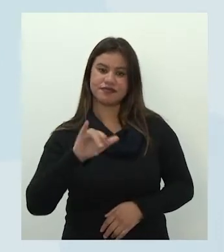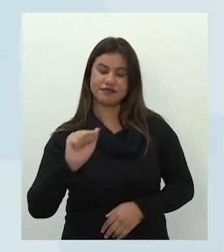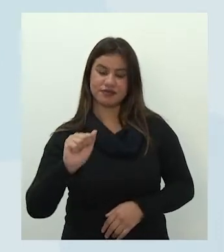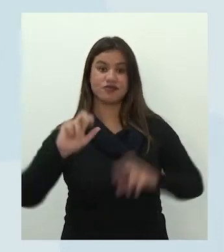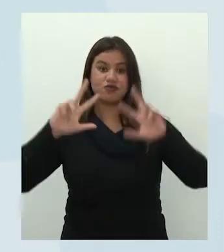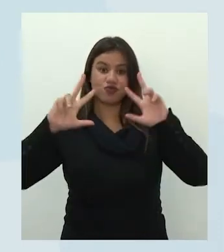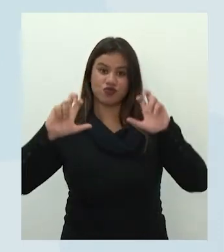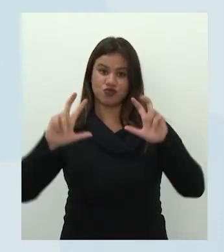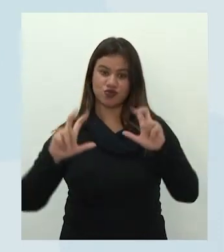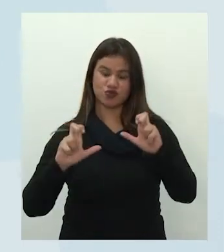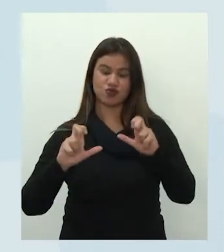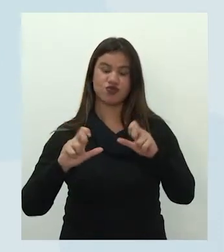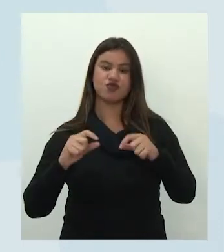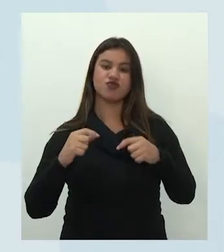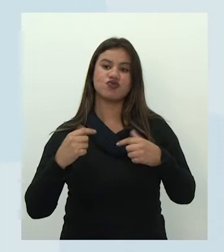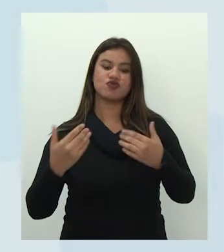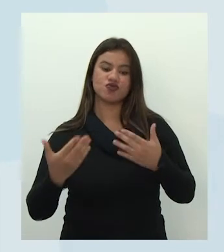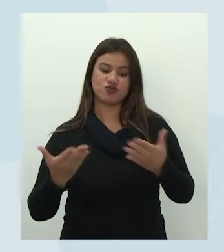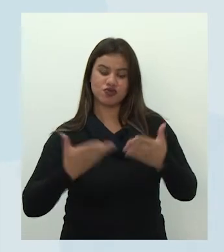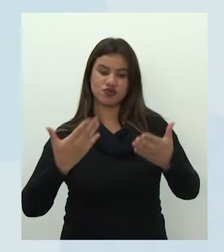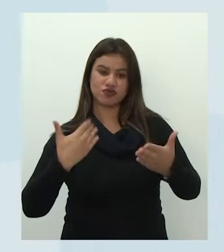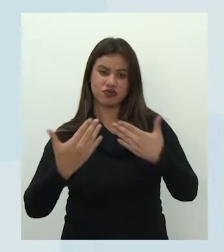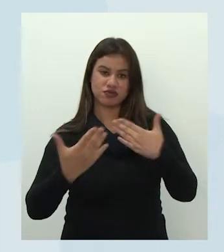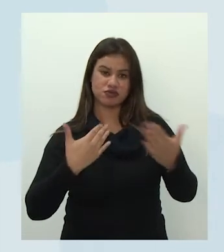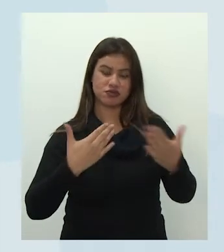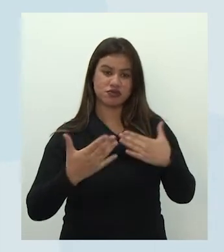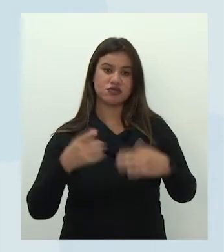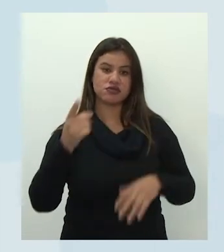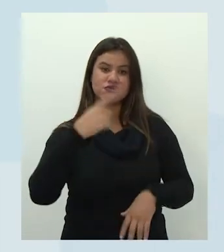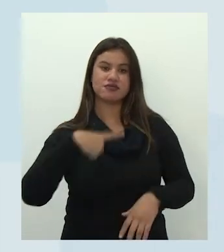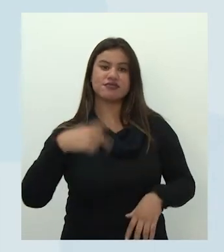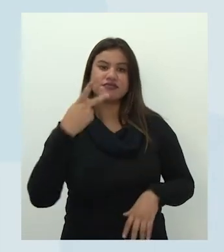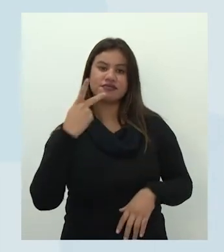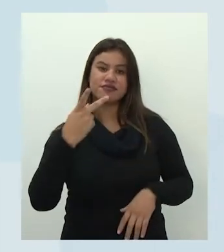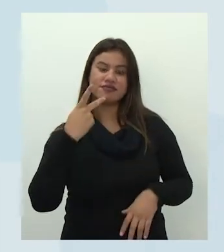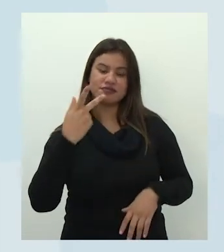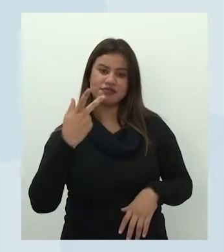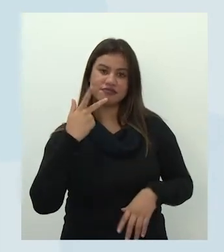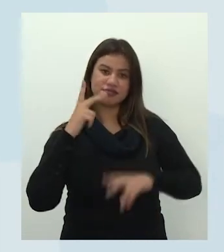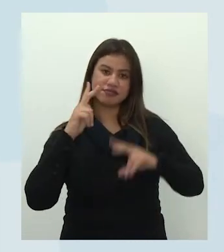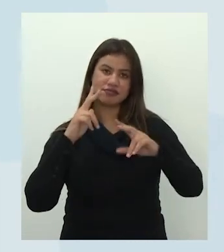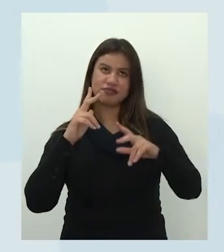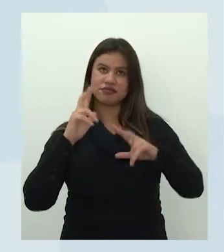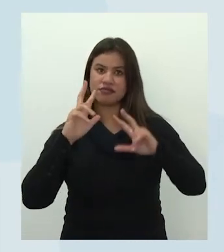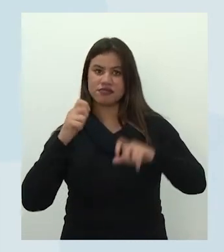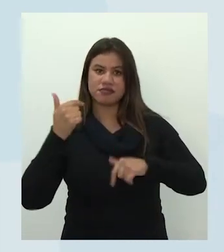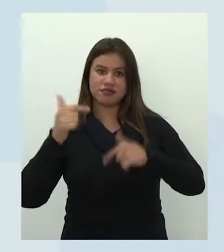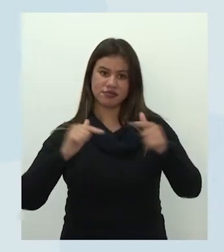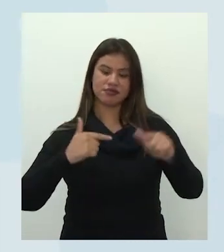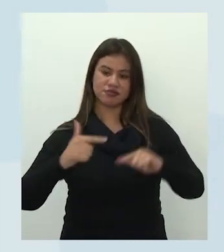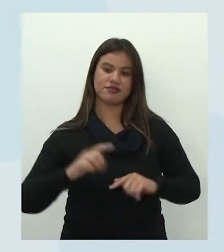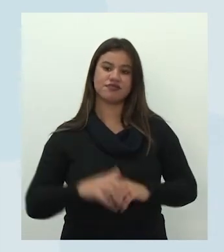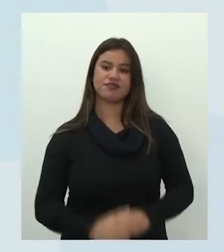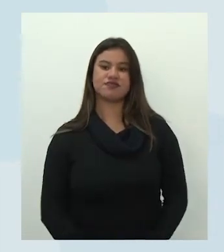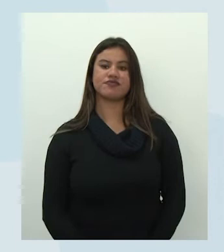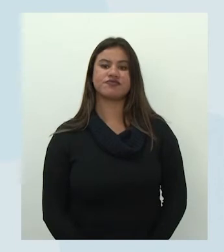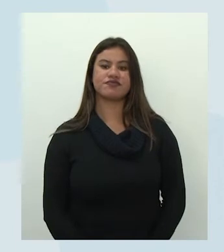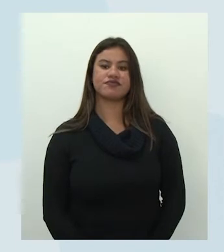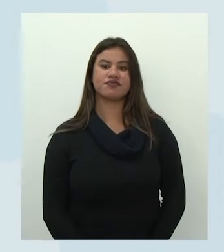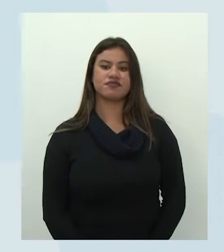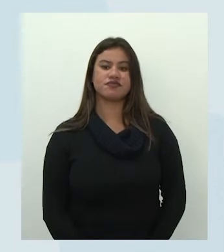a essa conversa que nós vamos ter, mas nós vamos falar um pouquinho de outros assuntos também. A próxima, por favor.